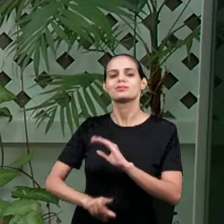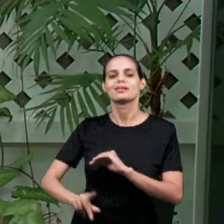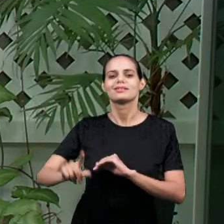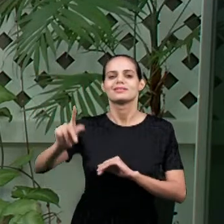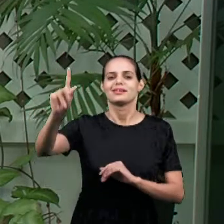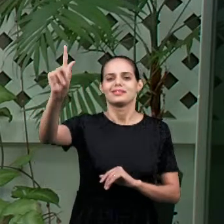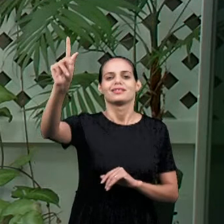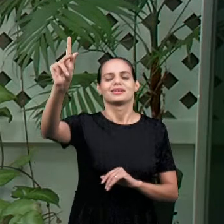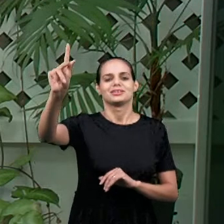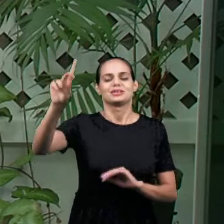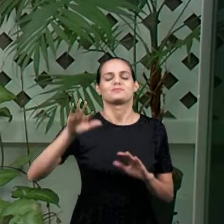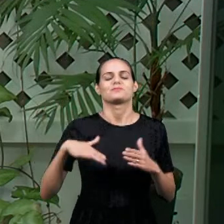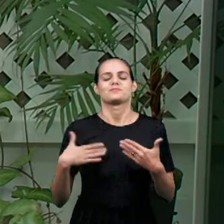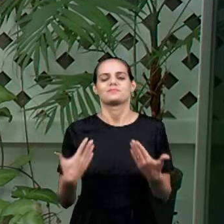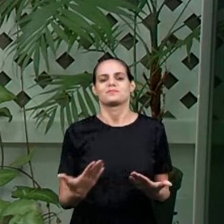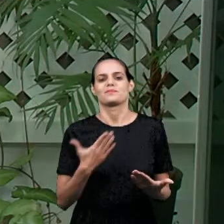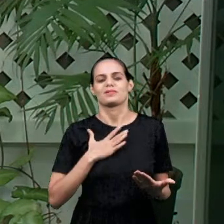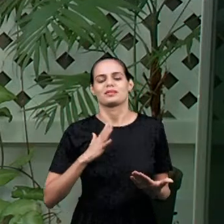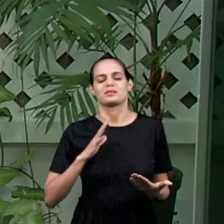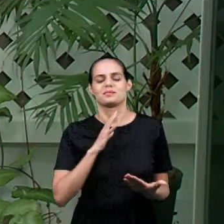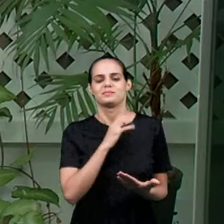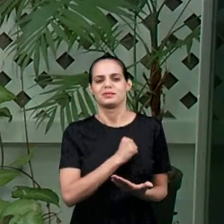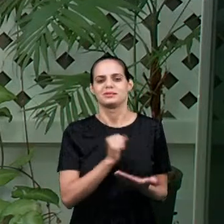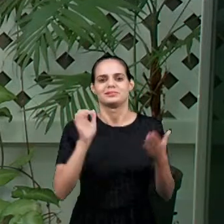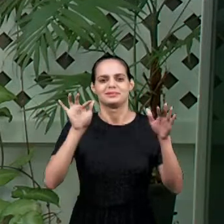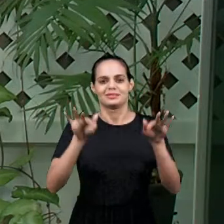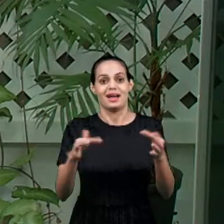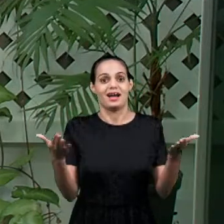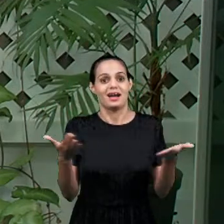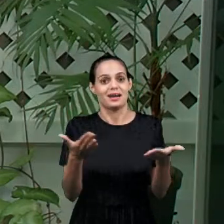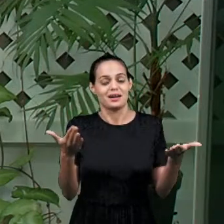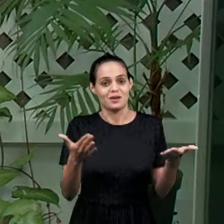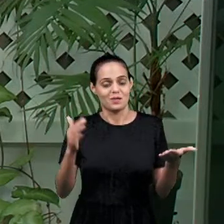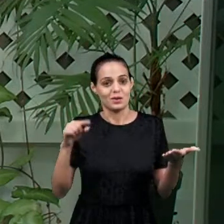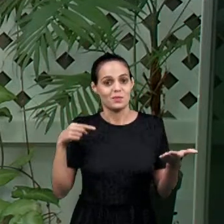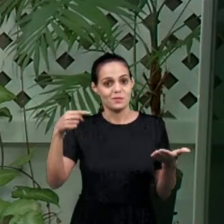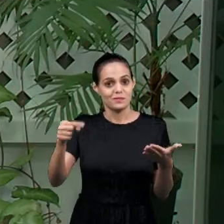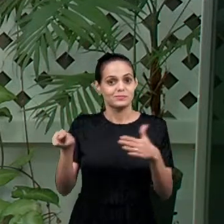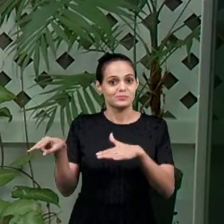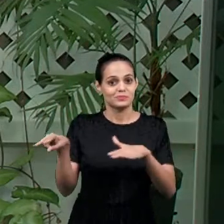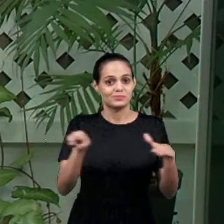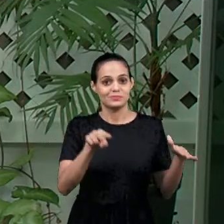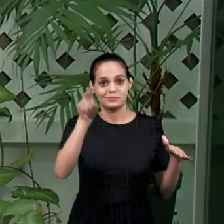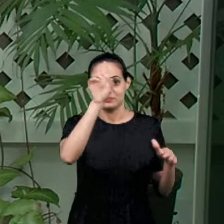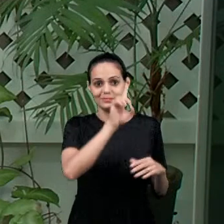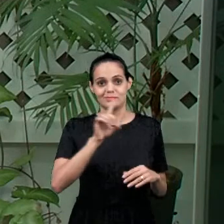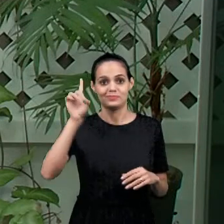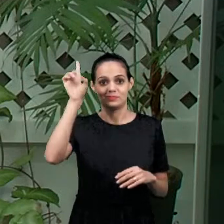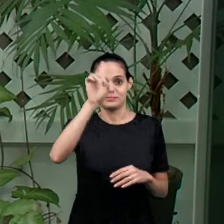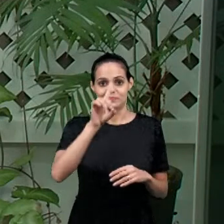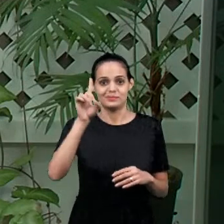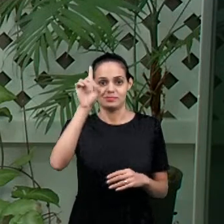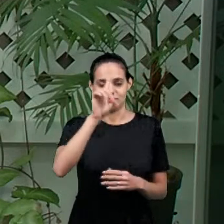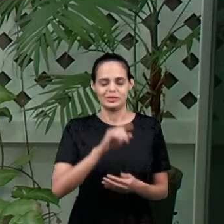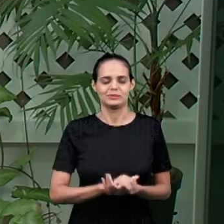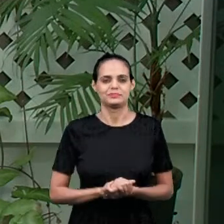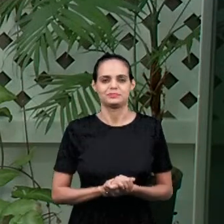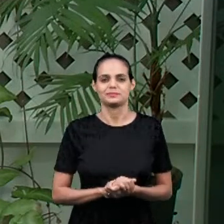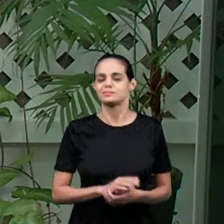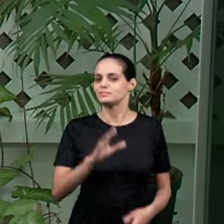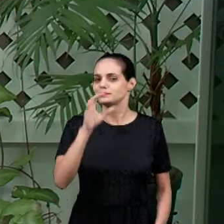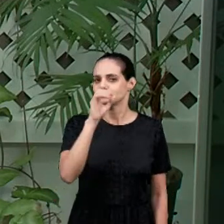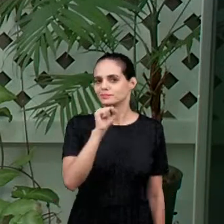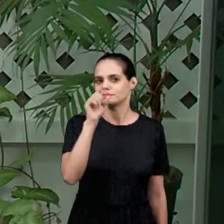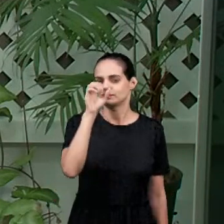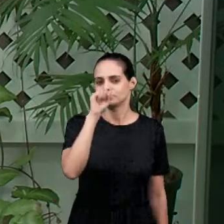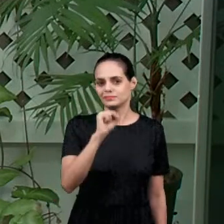Assim, amados, ficamos por aqui e no próximo domingo estaremos, primeiro no sábado, não é? Que é a